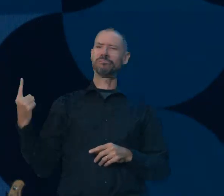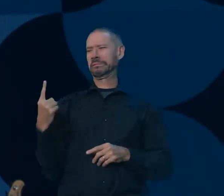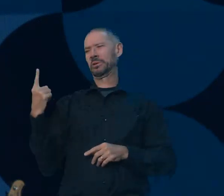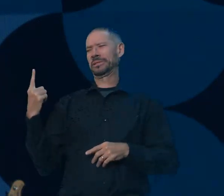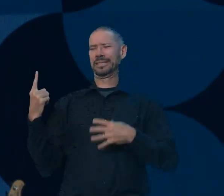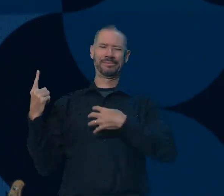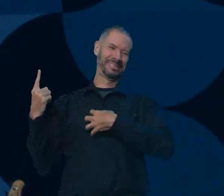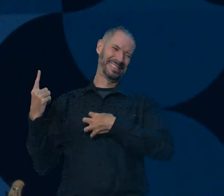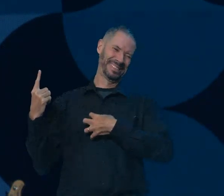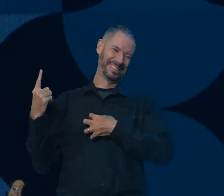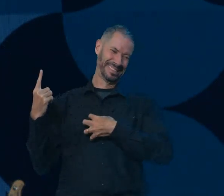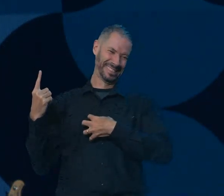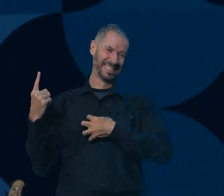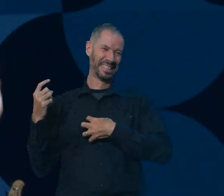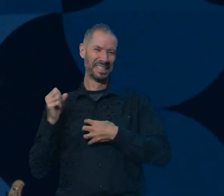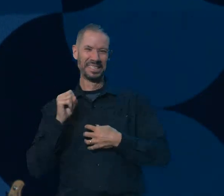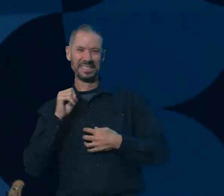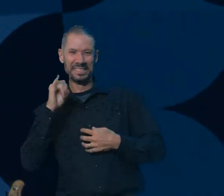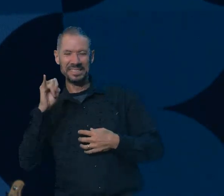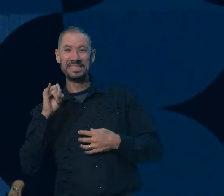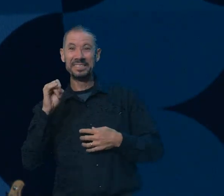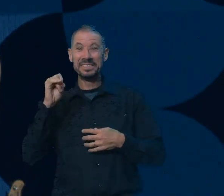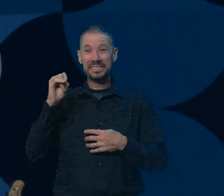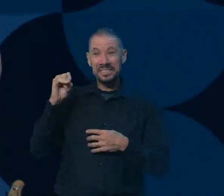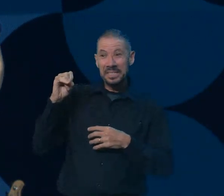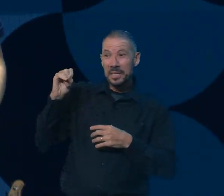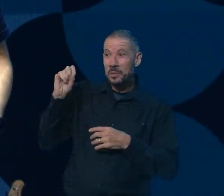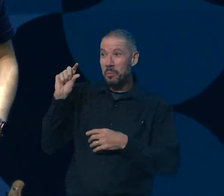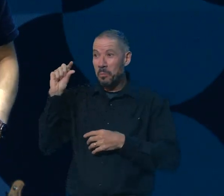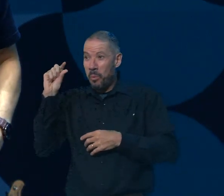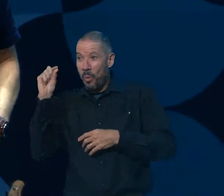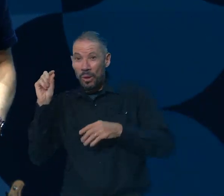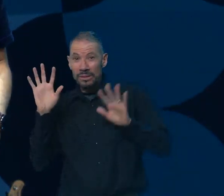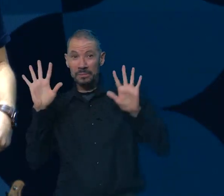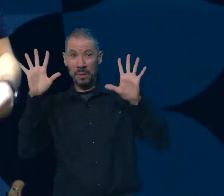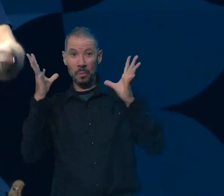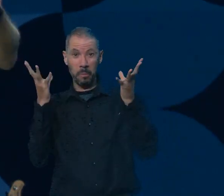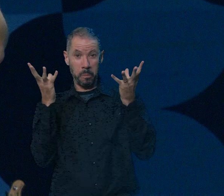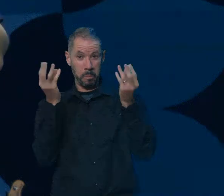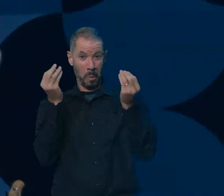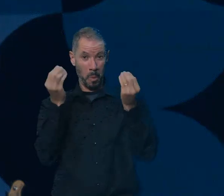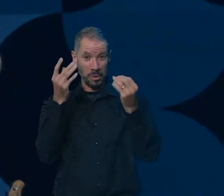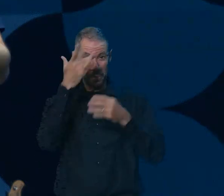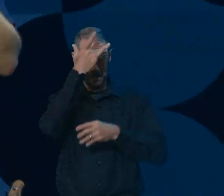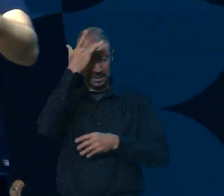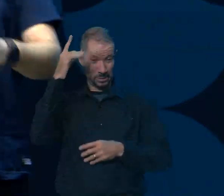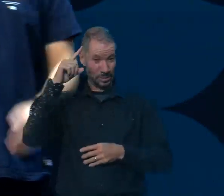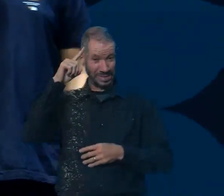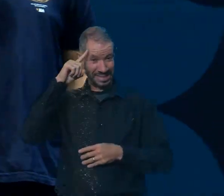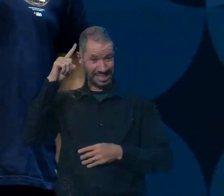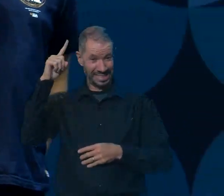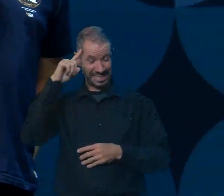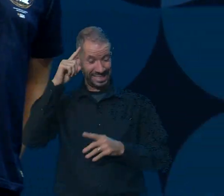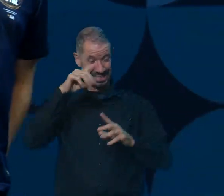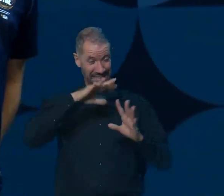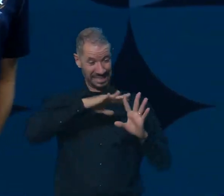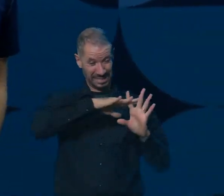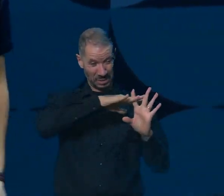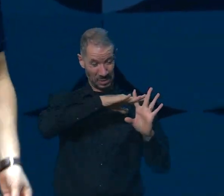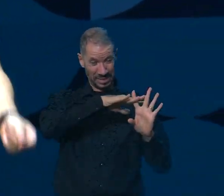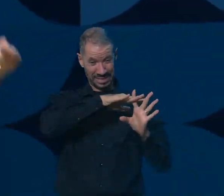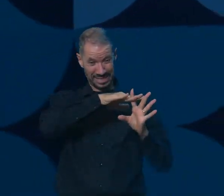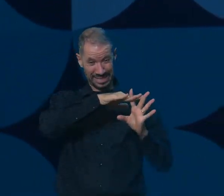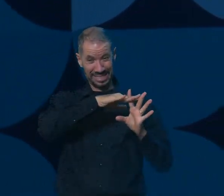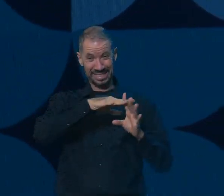menos. Queria que fosse menos, tivessem menos mãos, né? Mas infelizmente é algo que tem acontecido muito nos nossos dias, na nossa sociedade. Eu estava